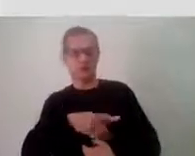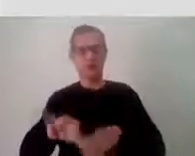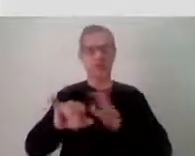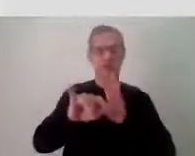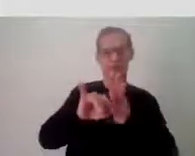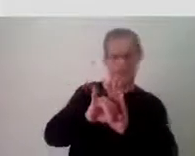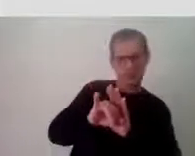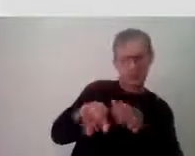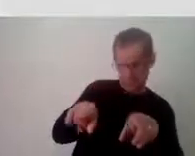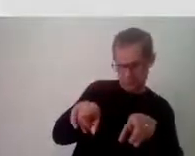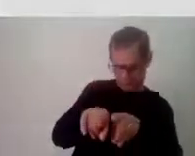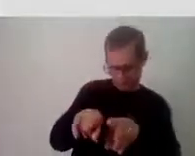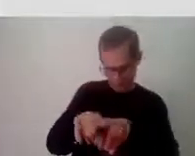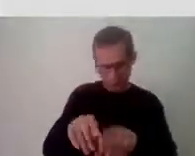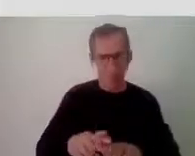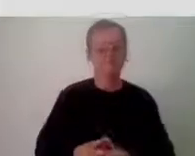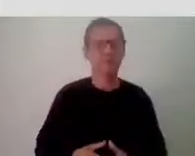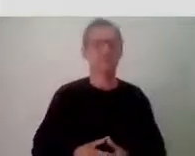considerar